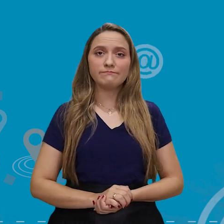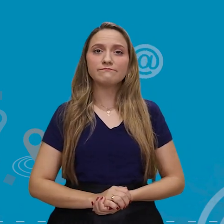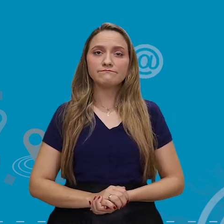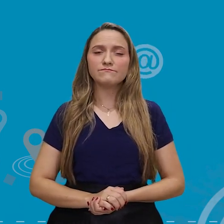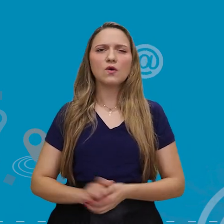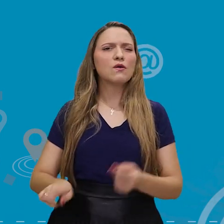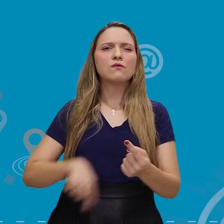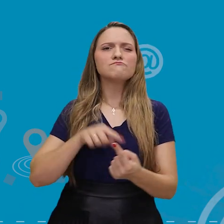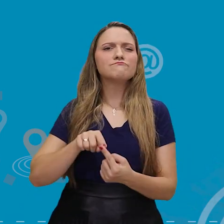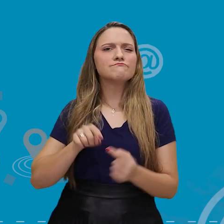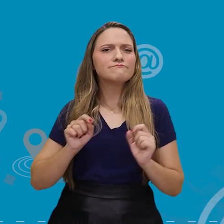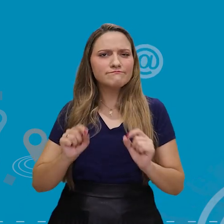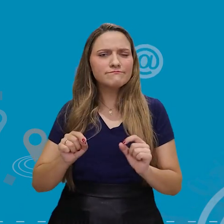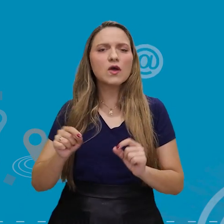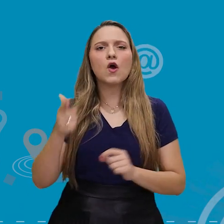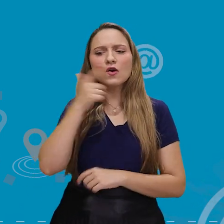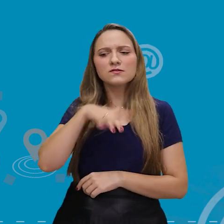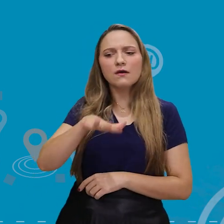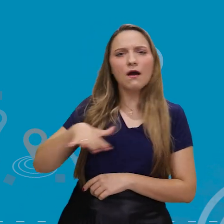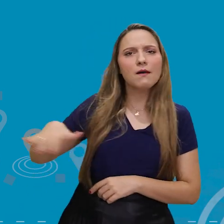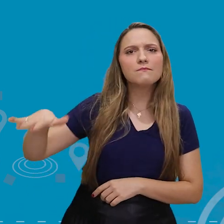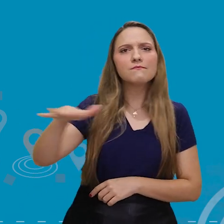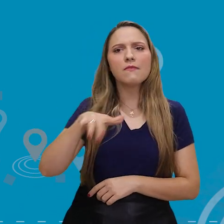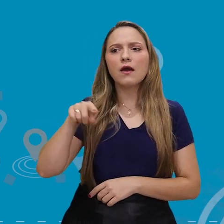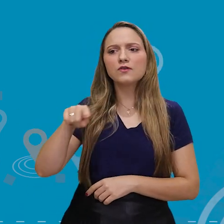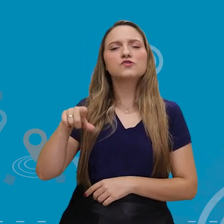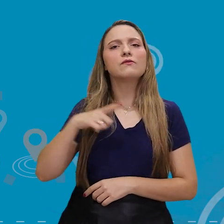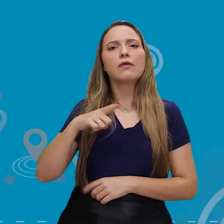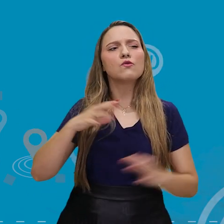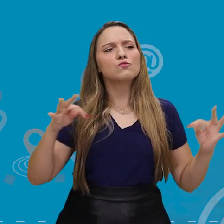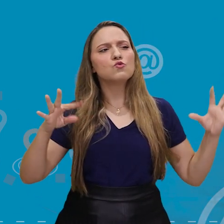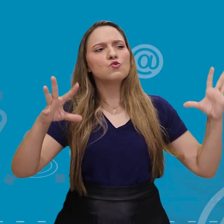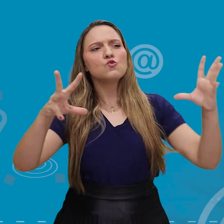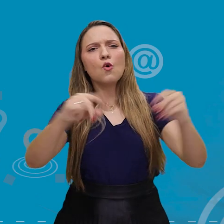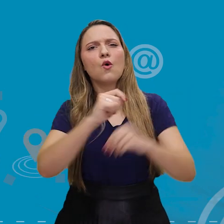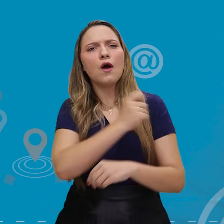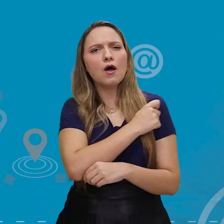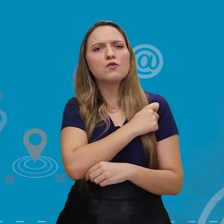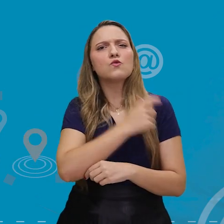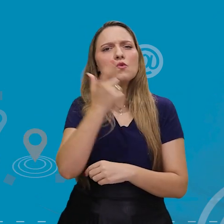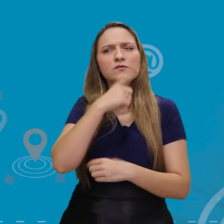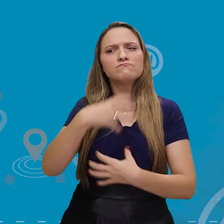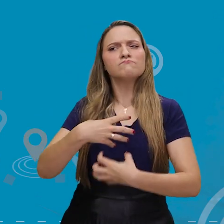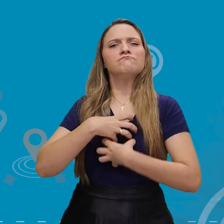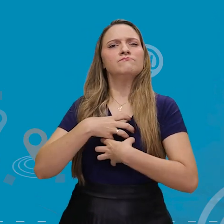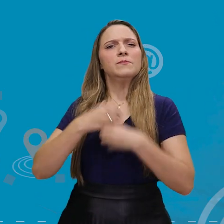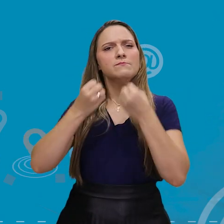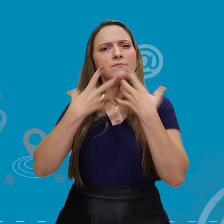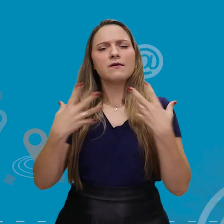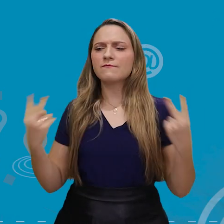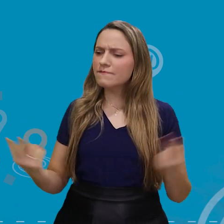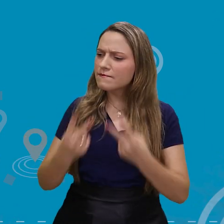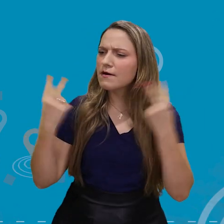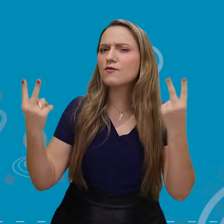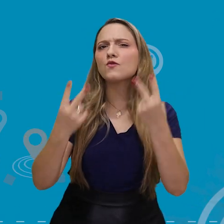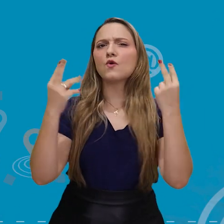O objetivo é criar um ambiente onde todos os alunos se sintam